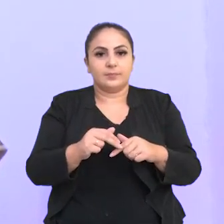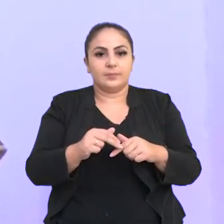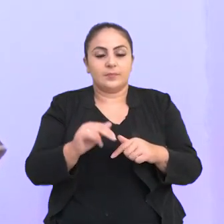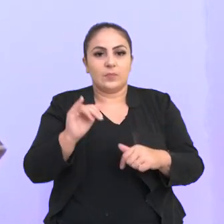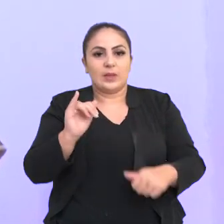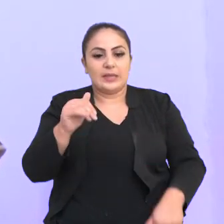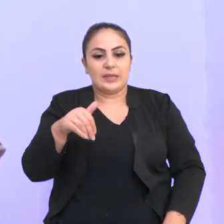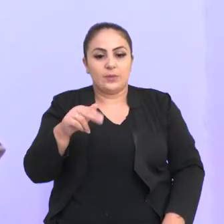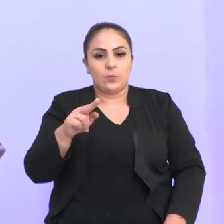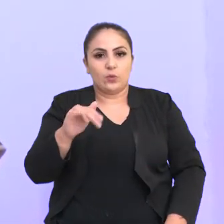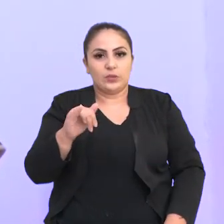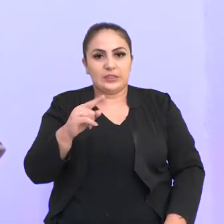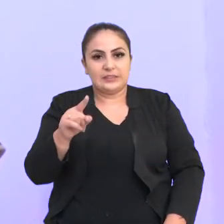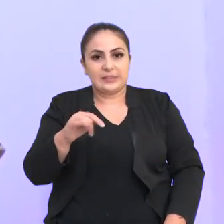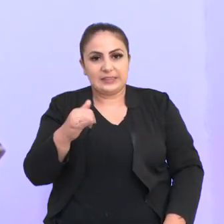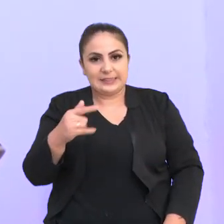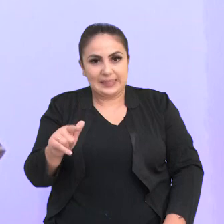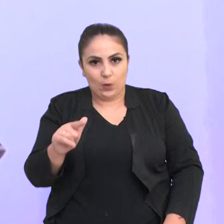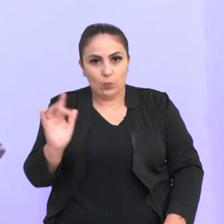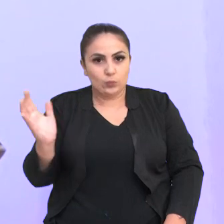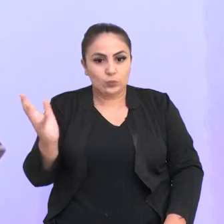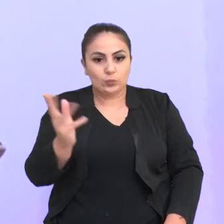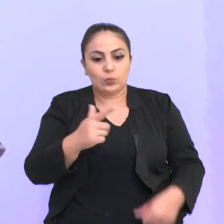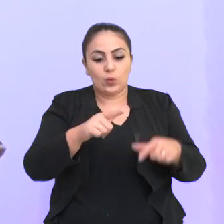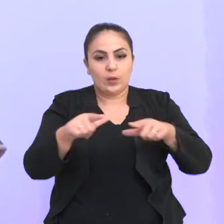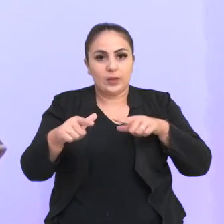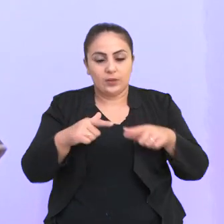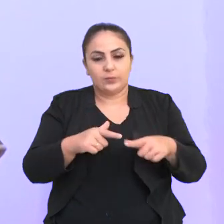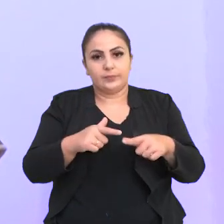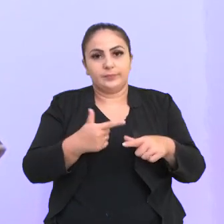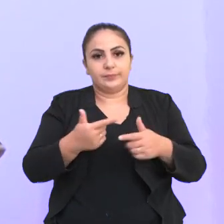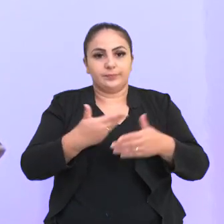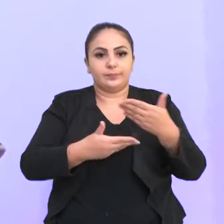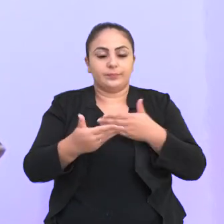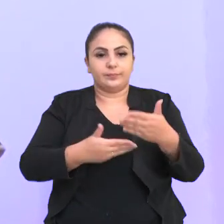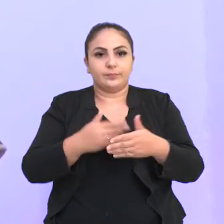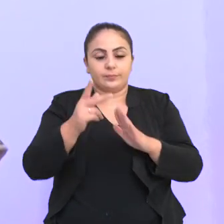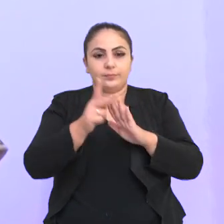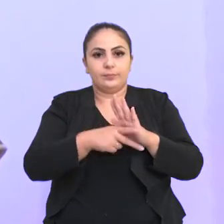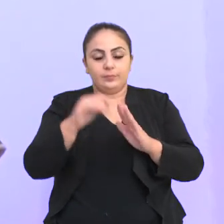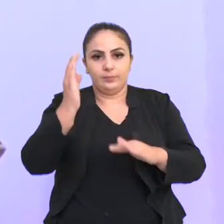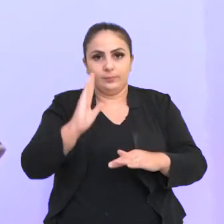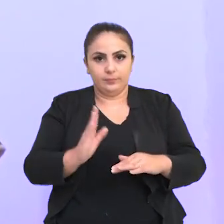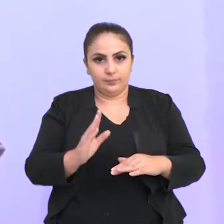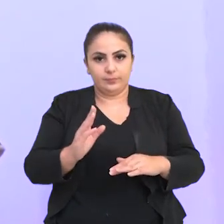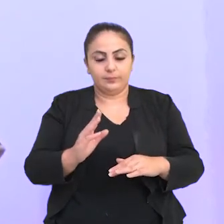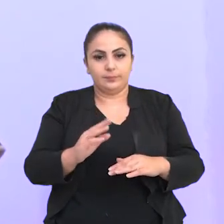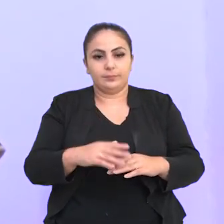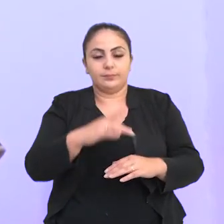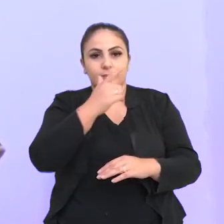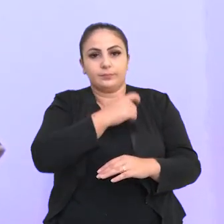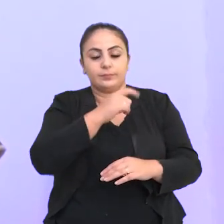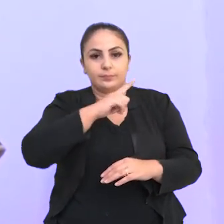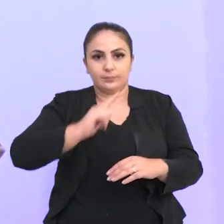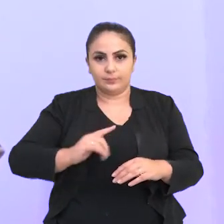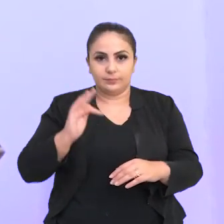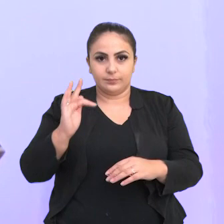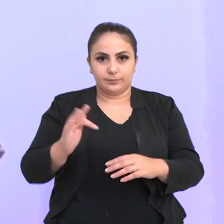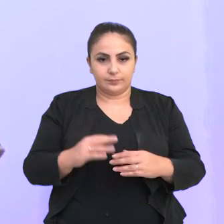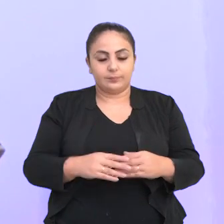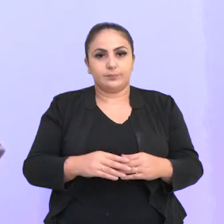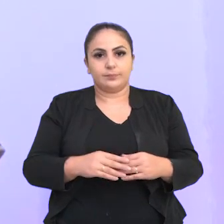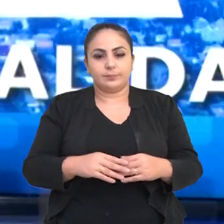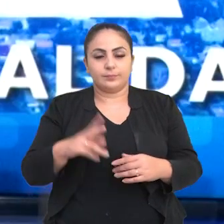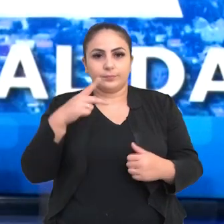uma imunização local e não sendo atendido pelo Plano Nacional de Imunização do